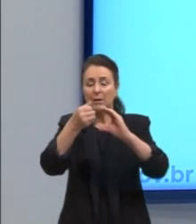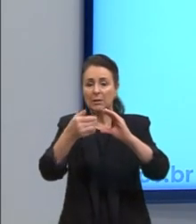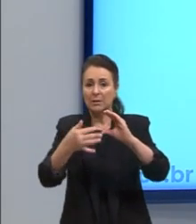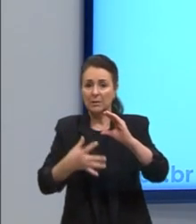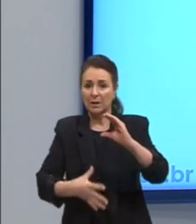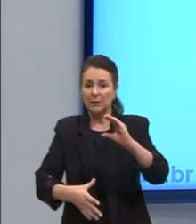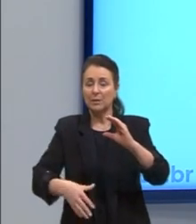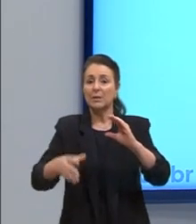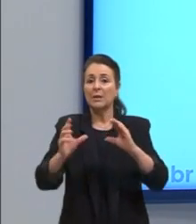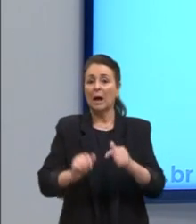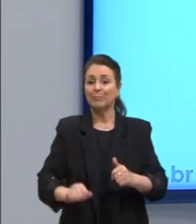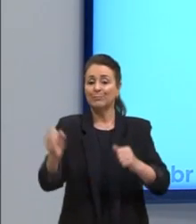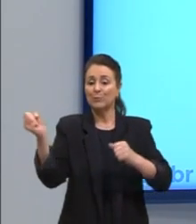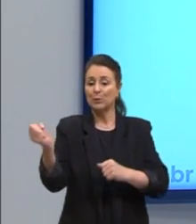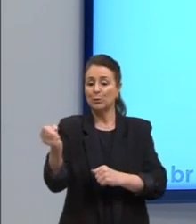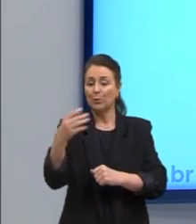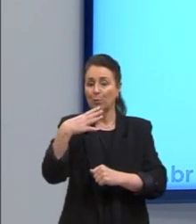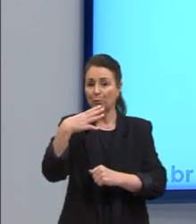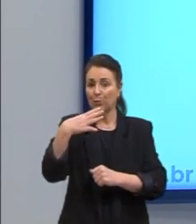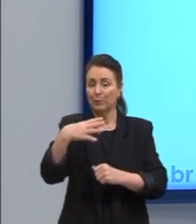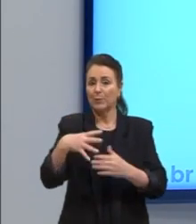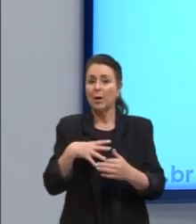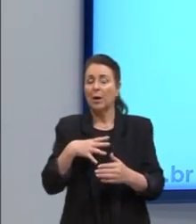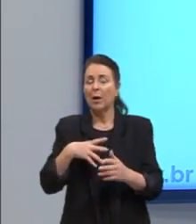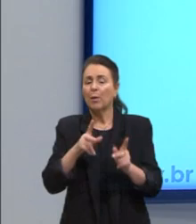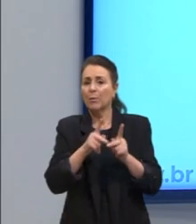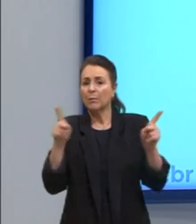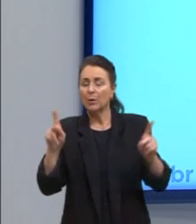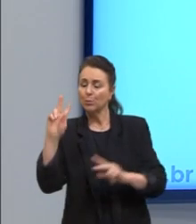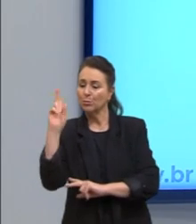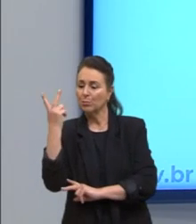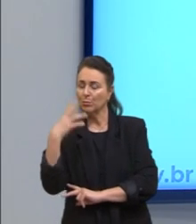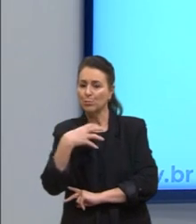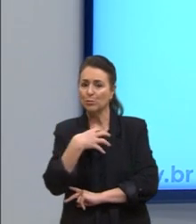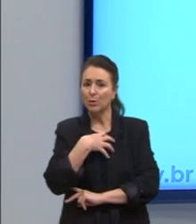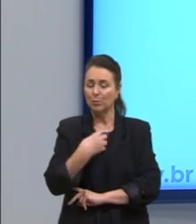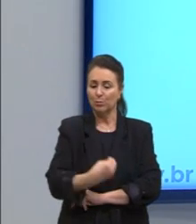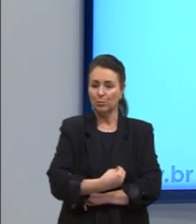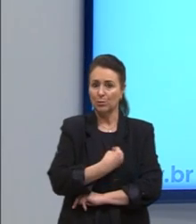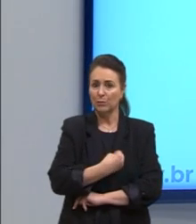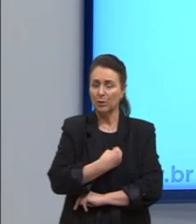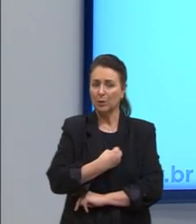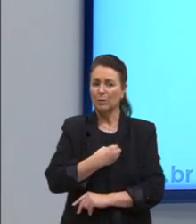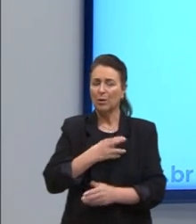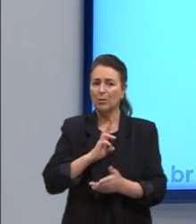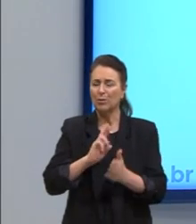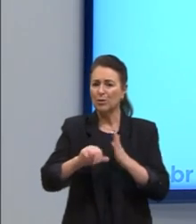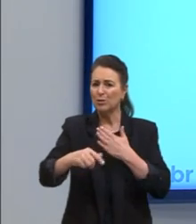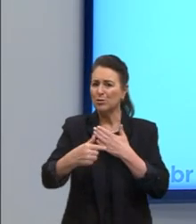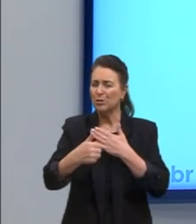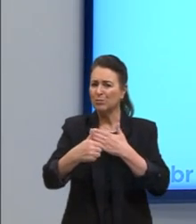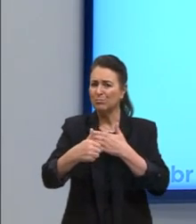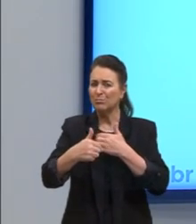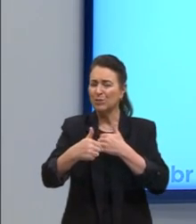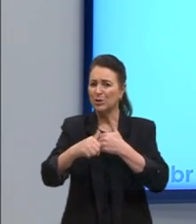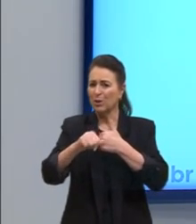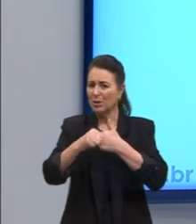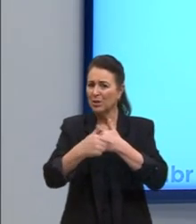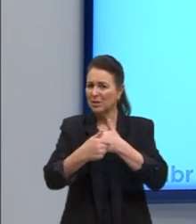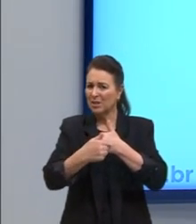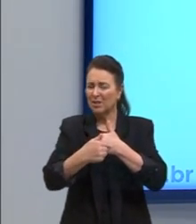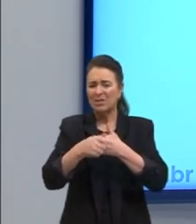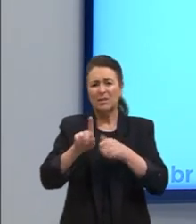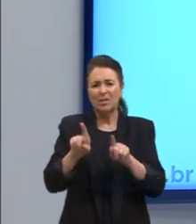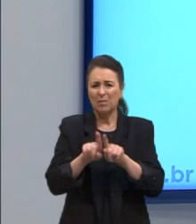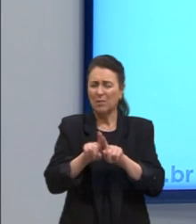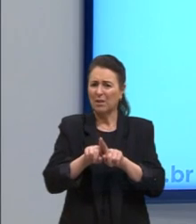da modernidade né então é uma época histórica e uma forma de vida em crise permanente e se caracteriza principalmente